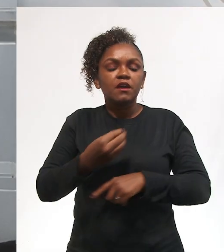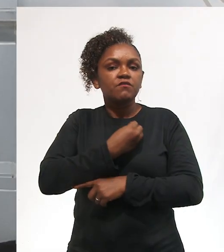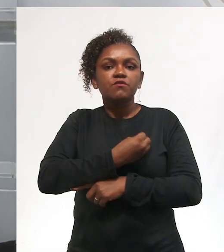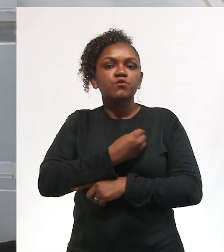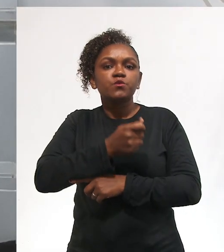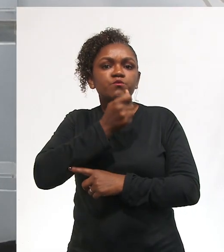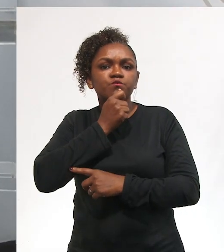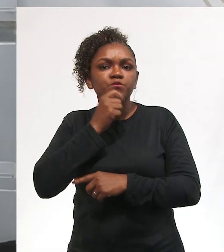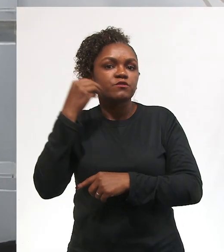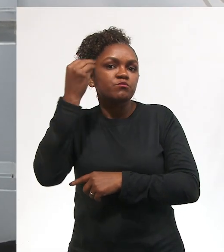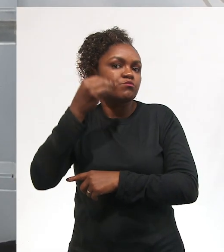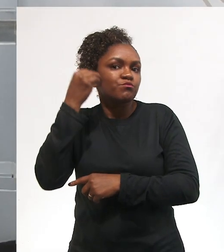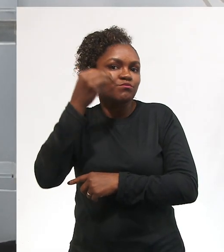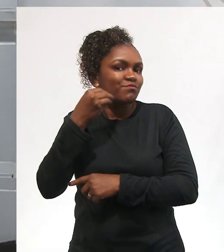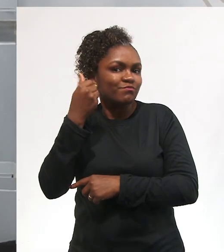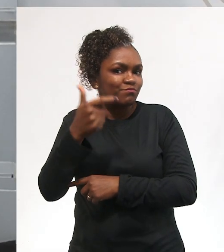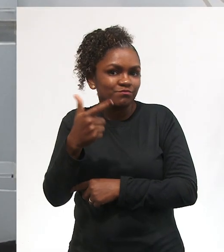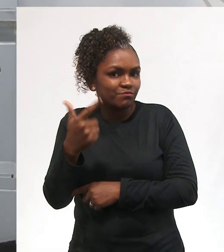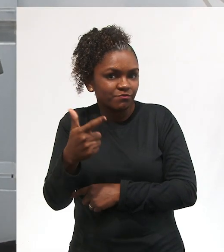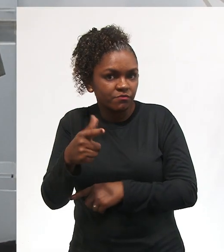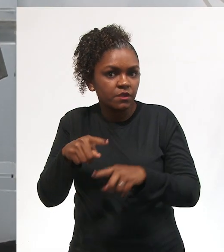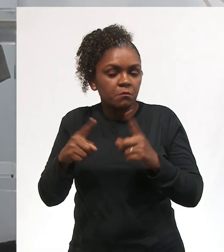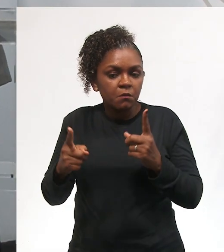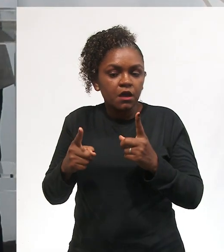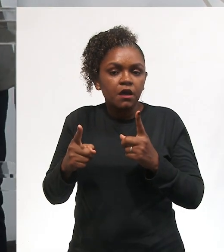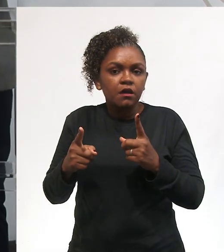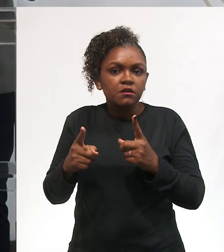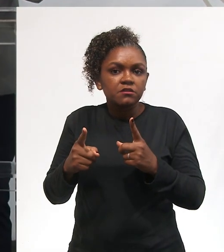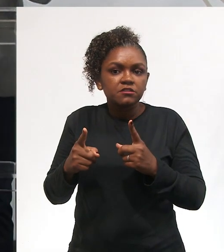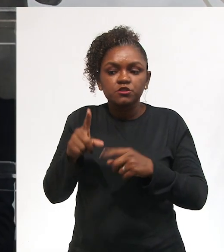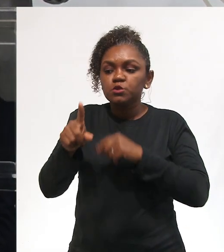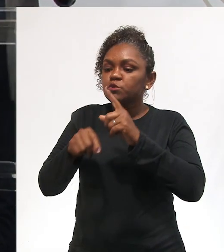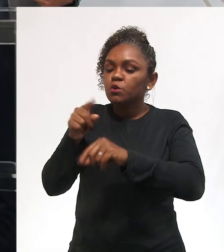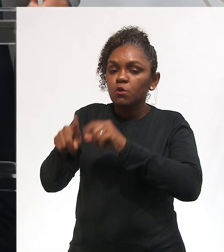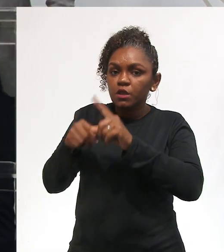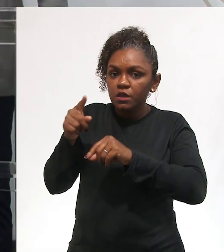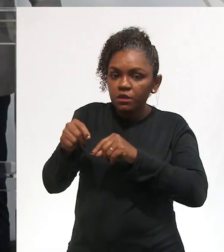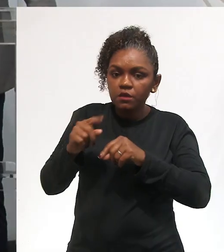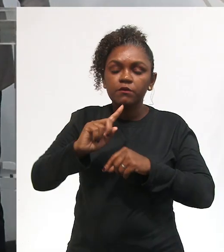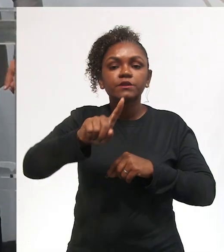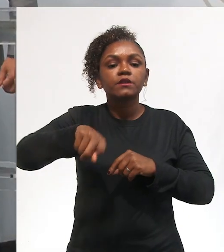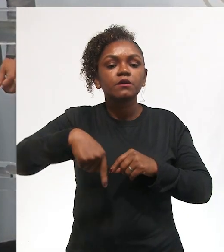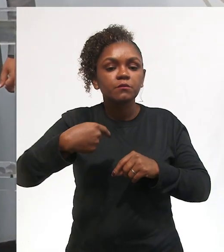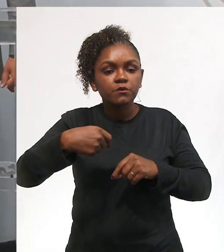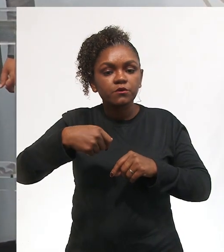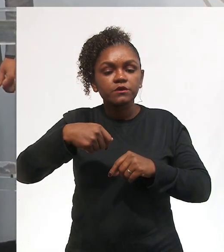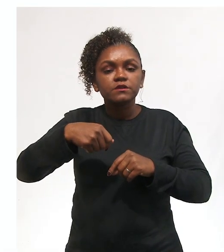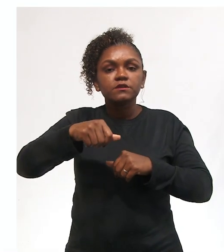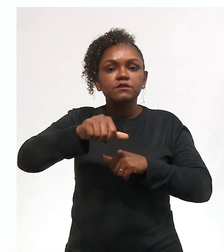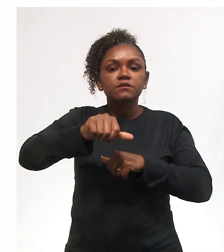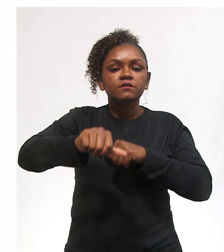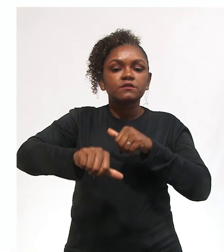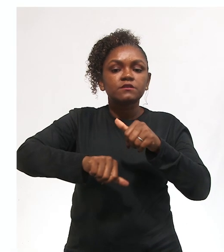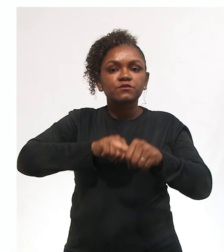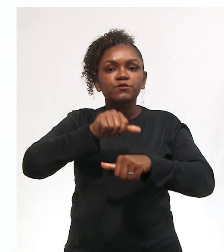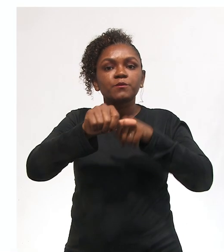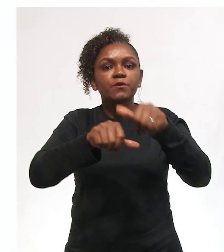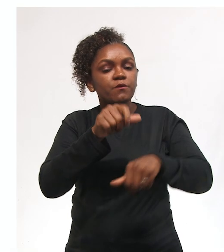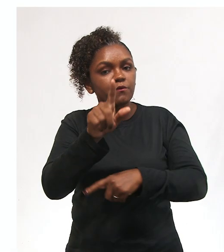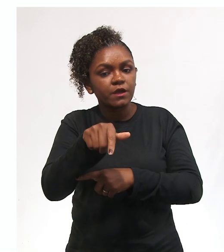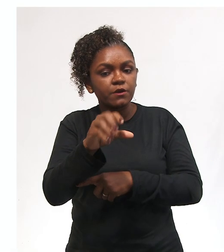vivenciado, não tenha tido todo o embasamento para ele dar aula, e isso se transforma num currículo oculto,